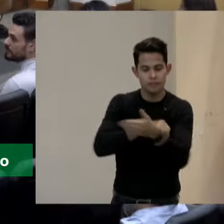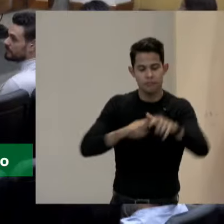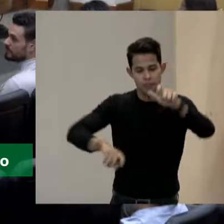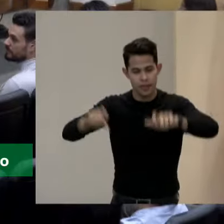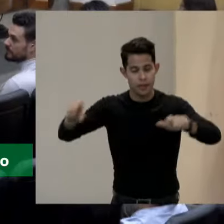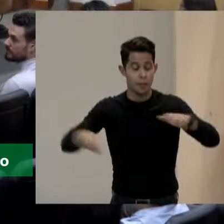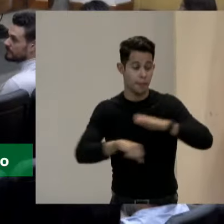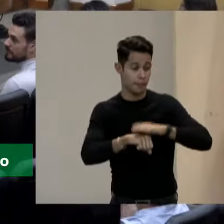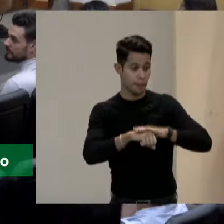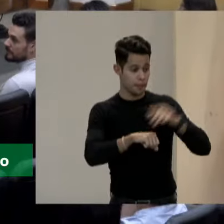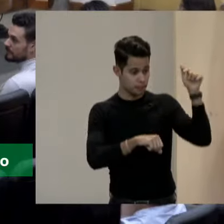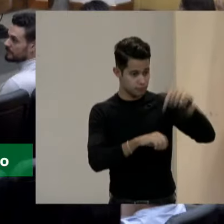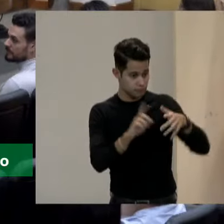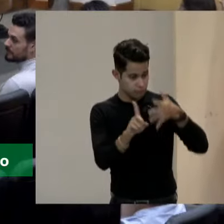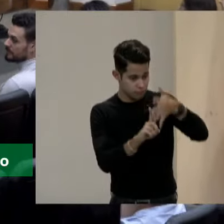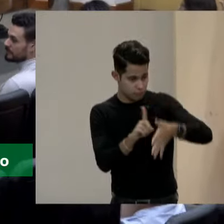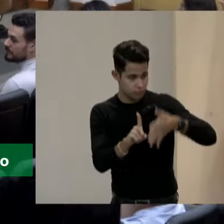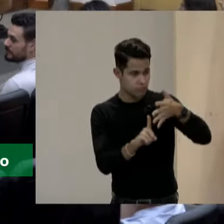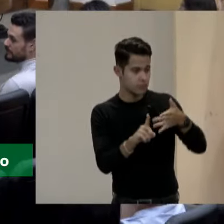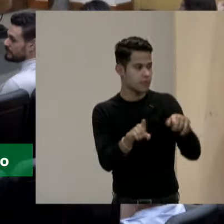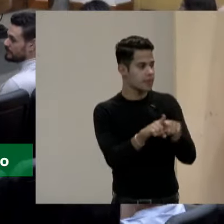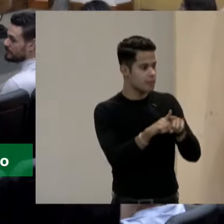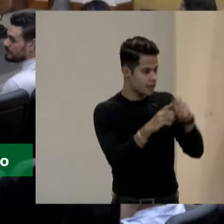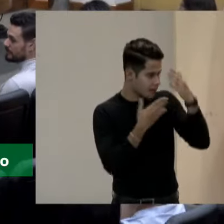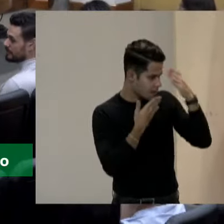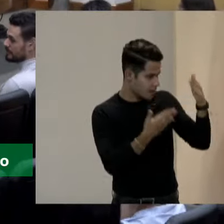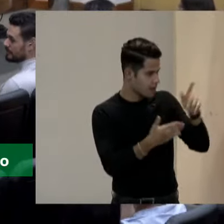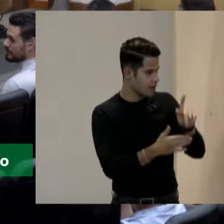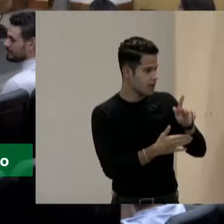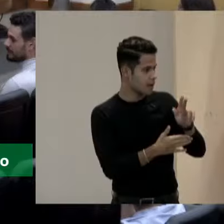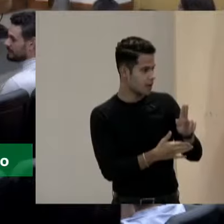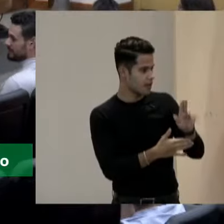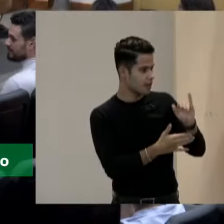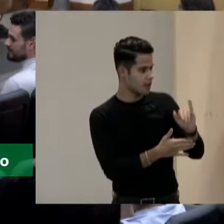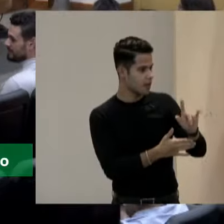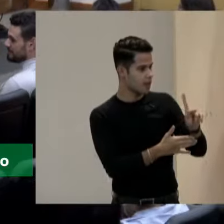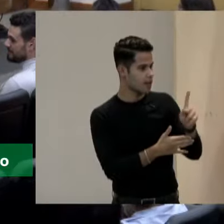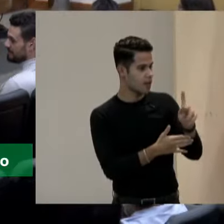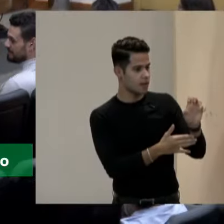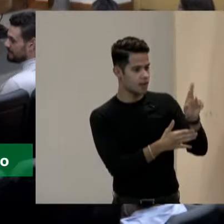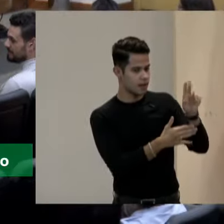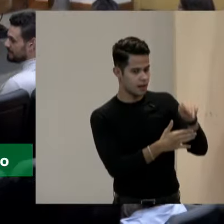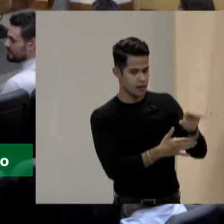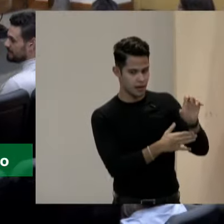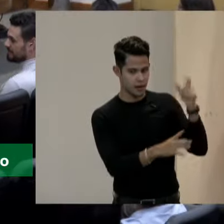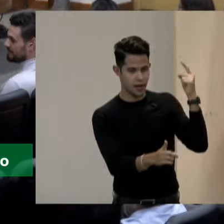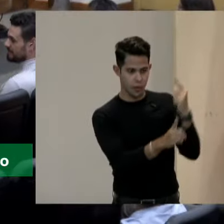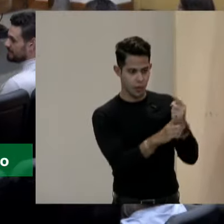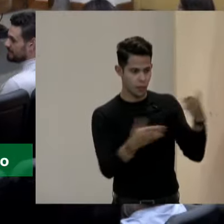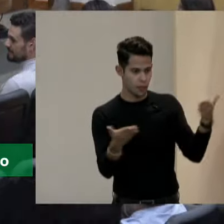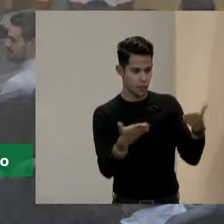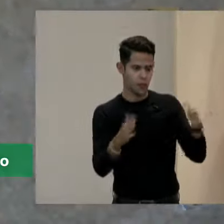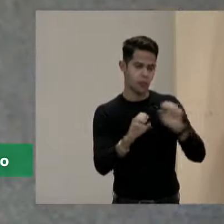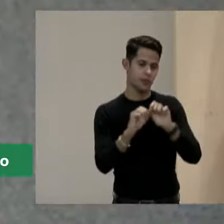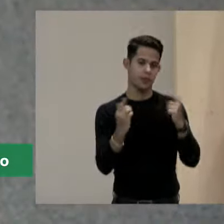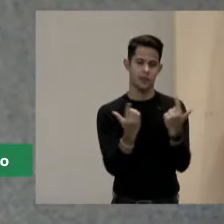sua fala, e eu também agradeço ao Guilherme por esse encontro e por todos os encontros tão bons